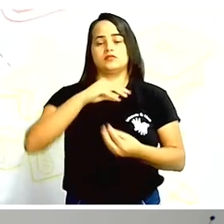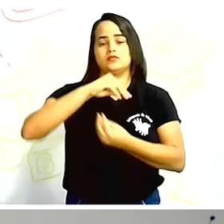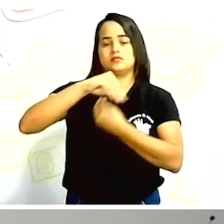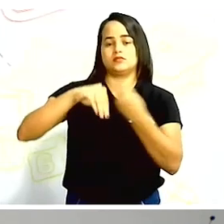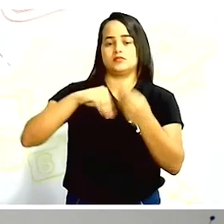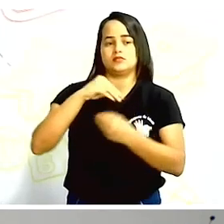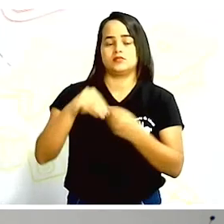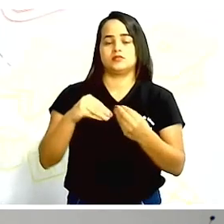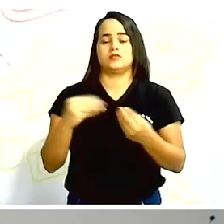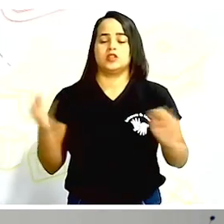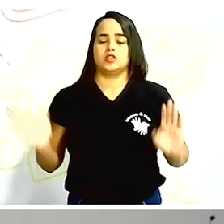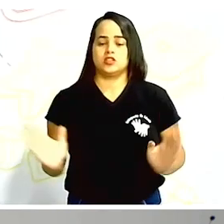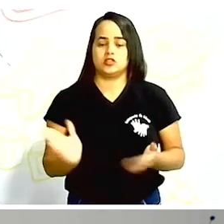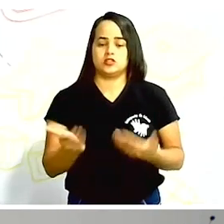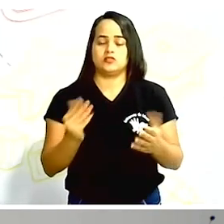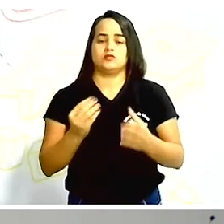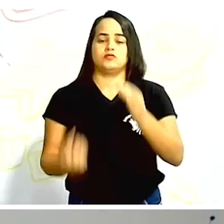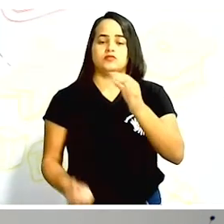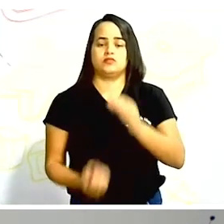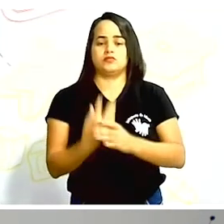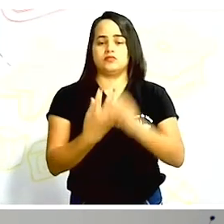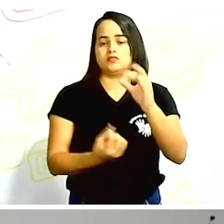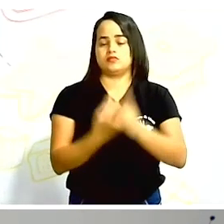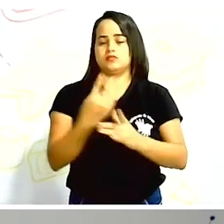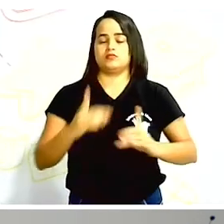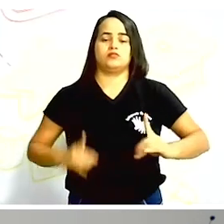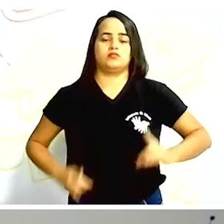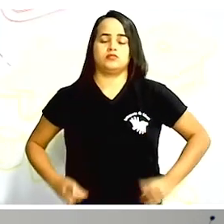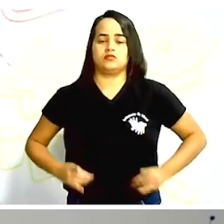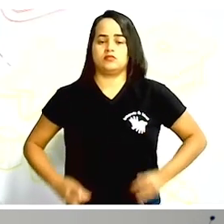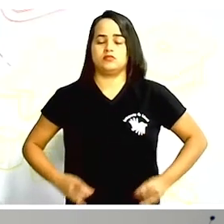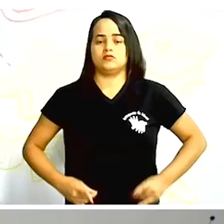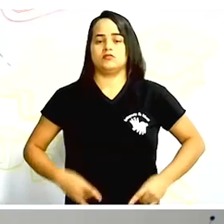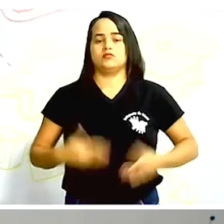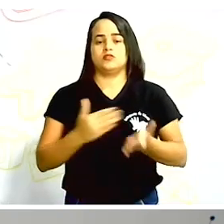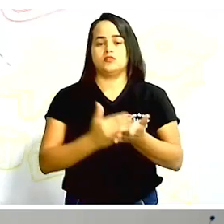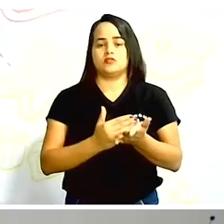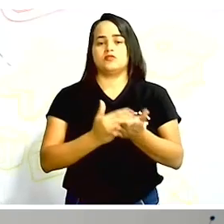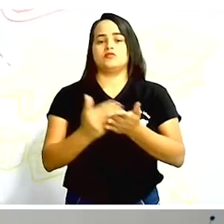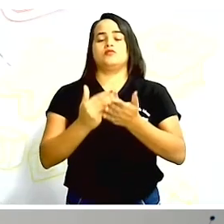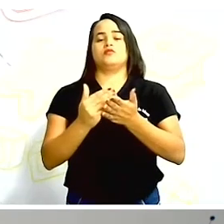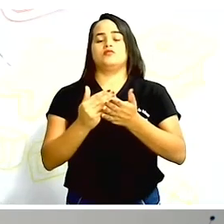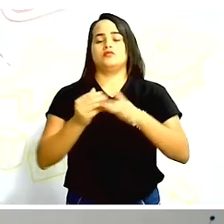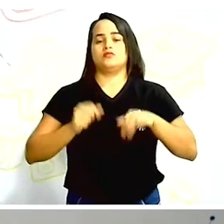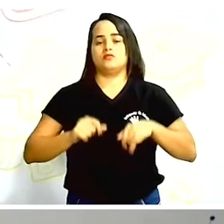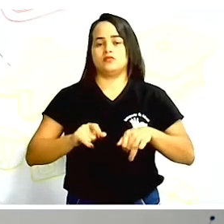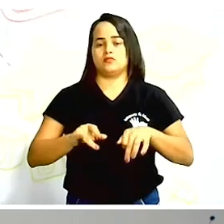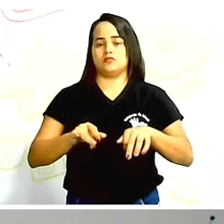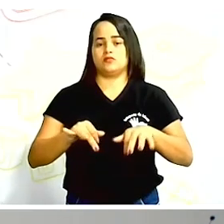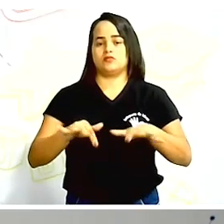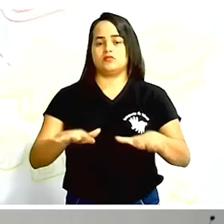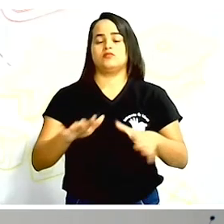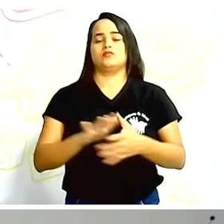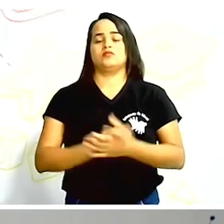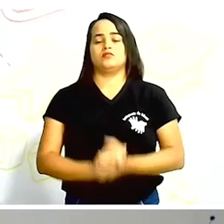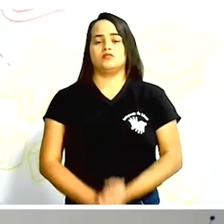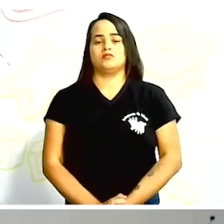Leydig, estimulando a produção da testosterona. Então, começa lá, liberadas pela nossa glândula